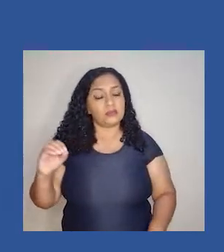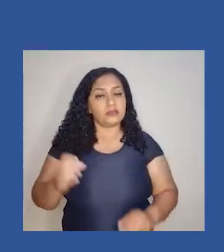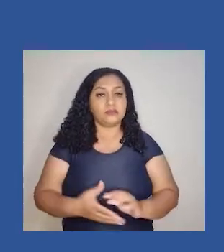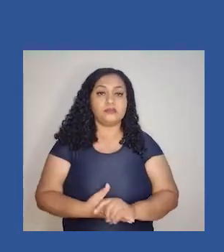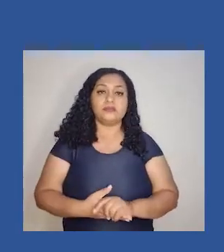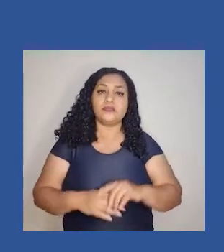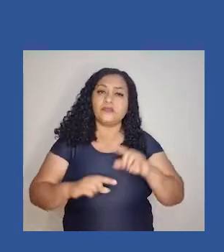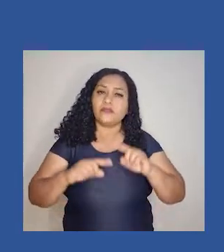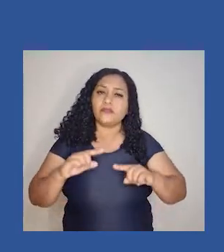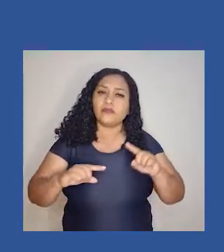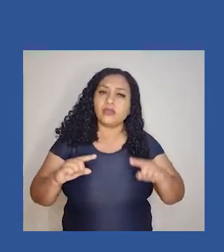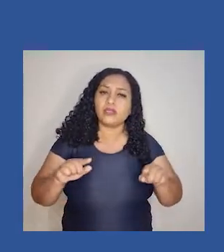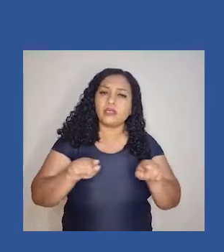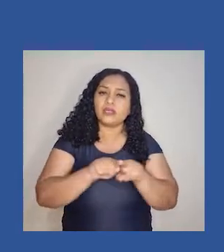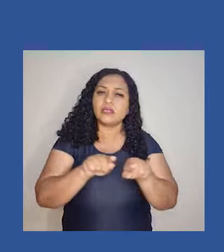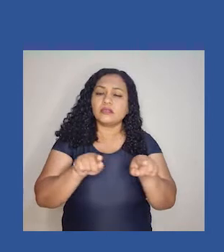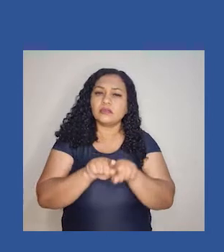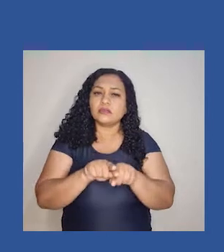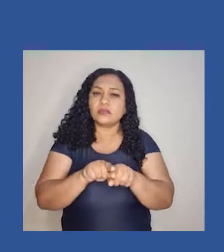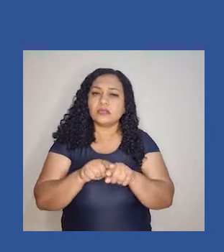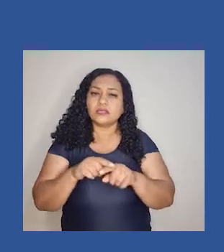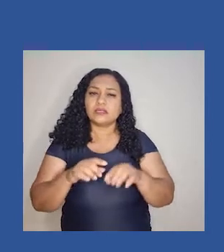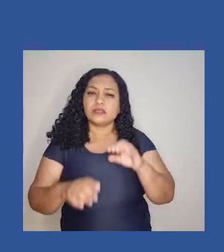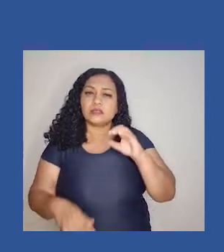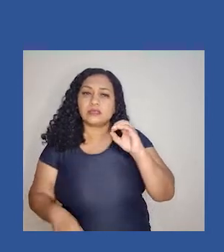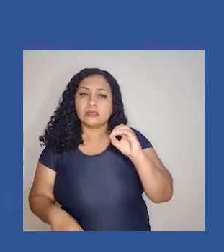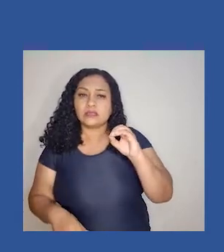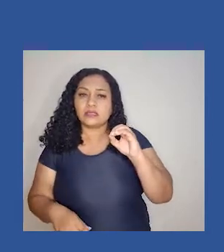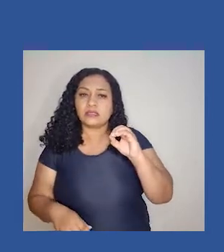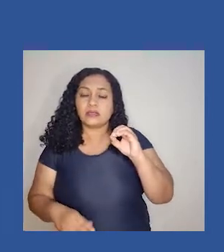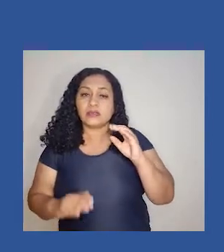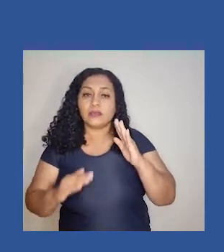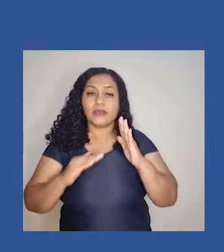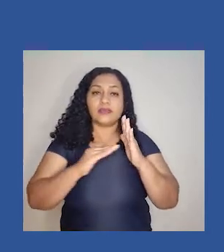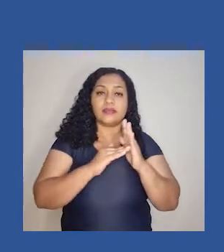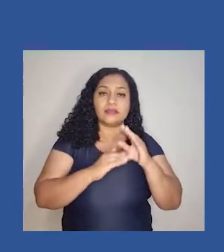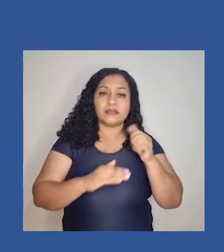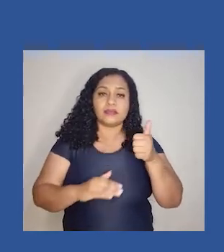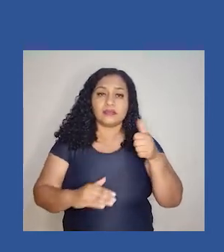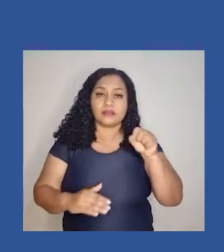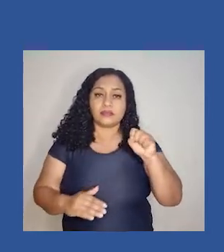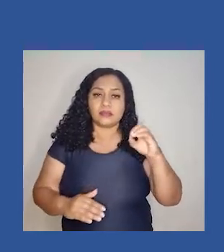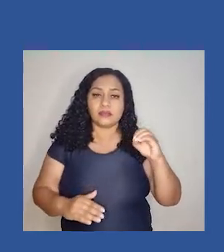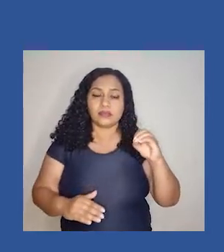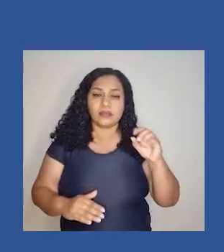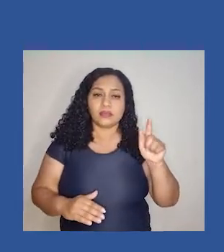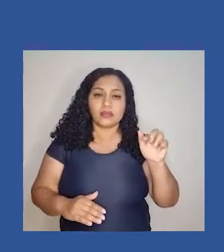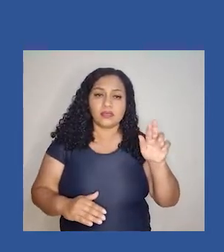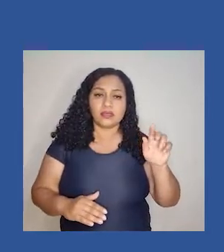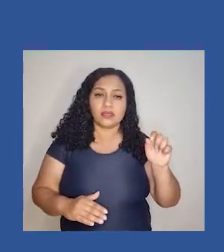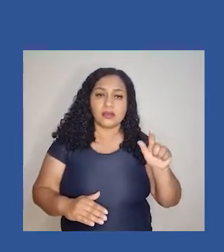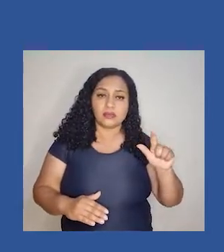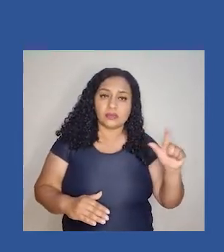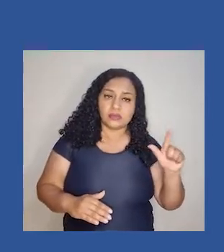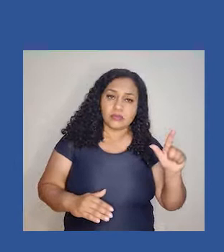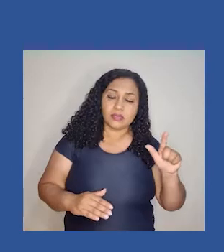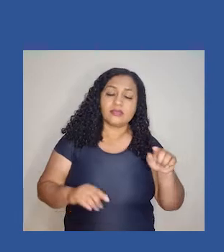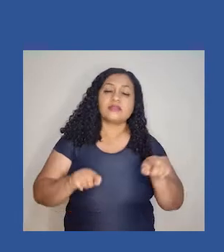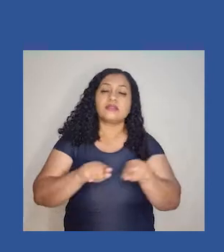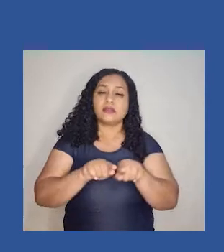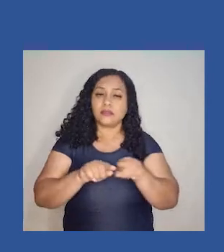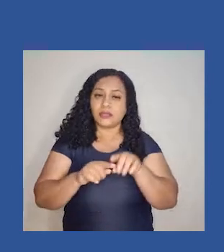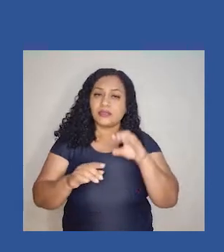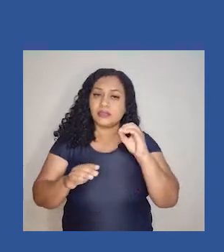para o leste quanto para Oeste e varia de 0 até quanto a 180 graus